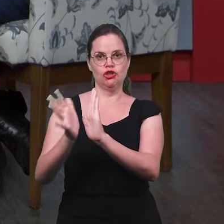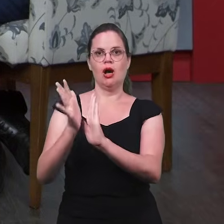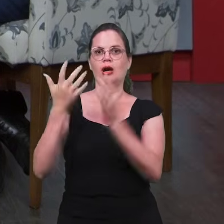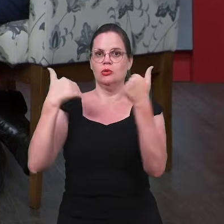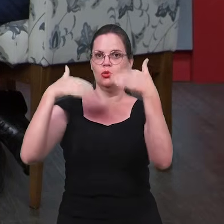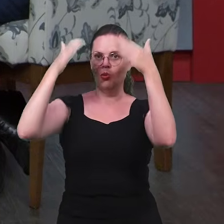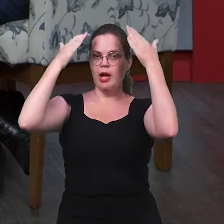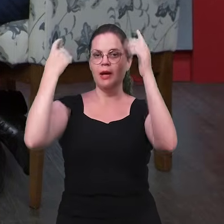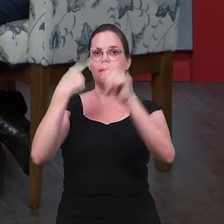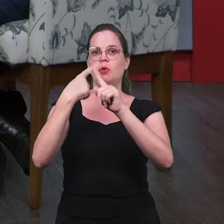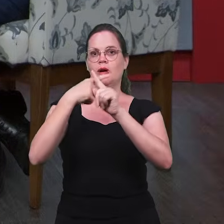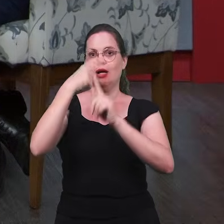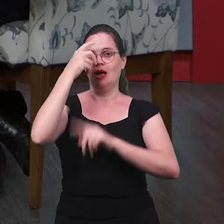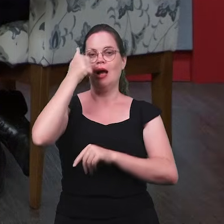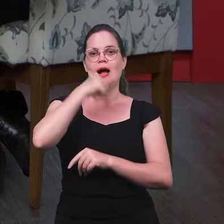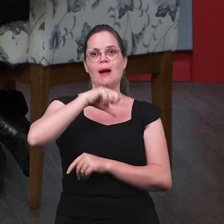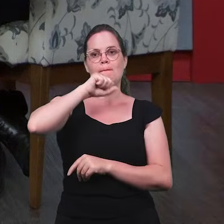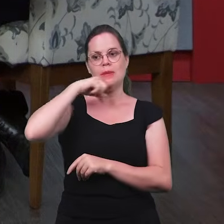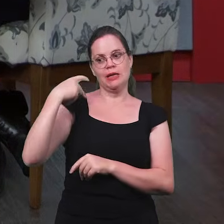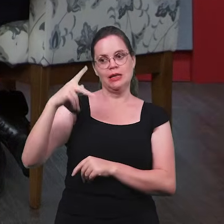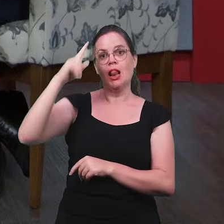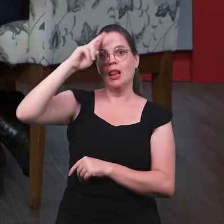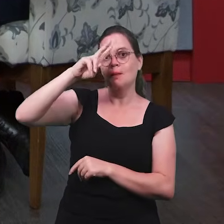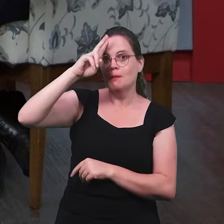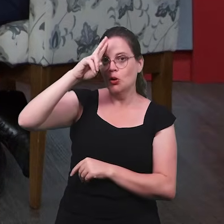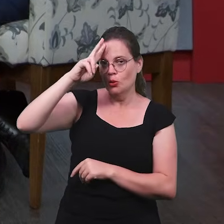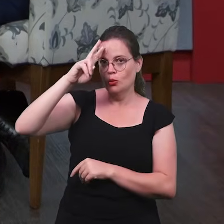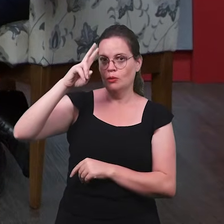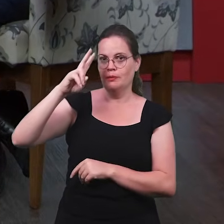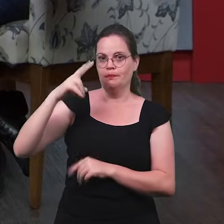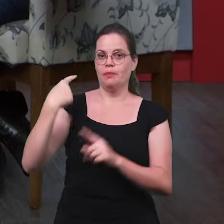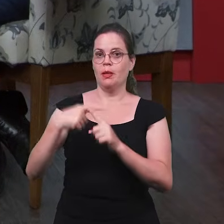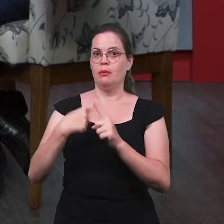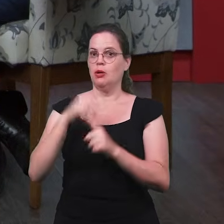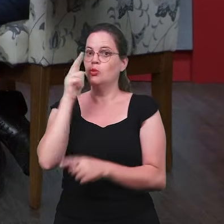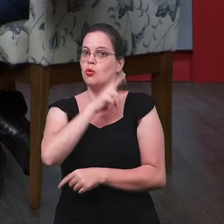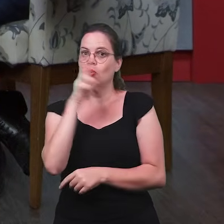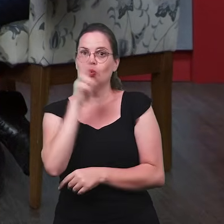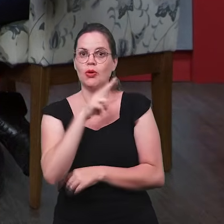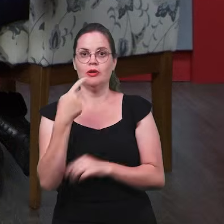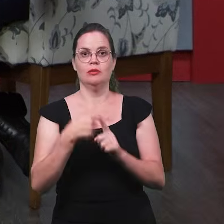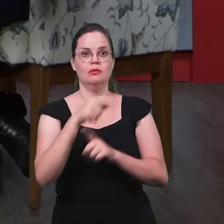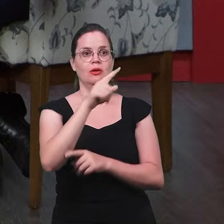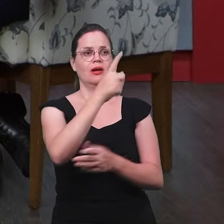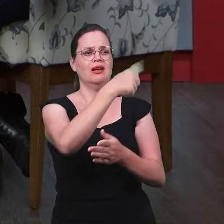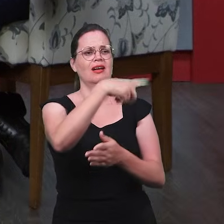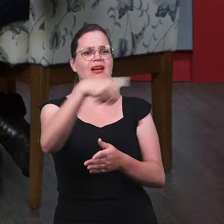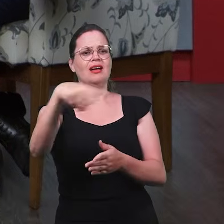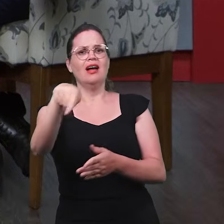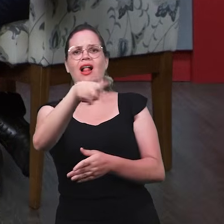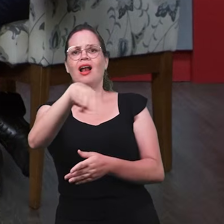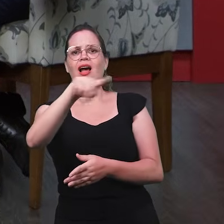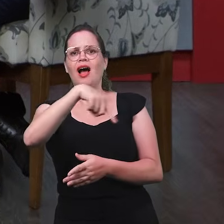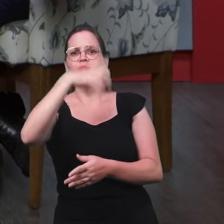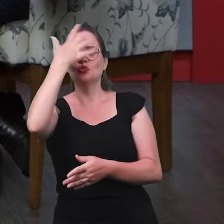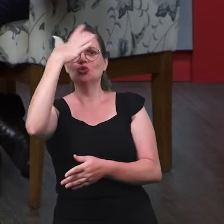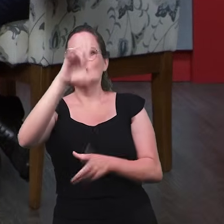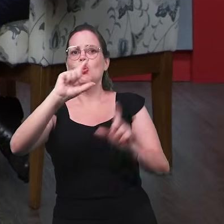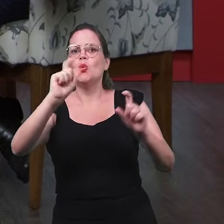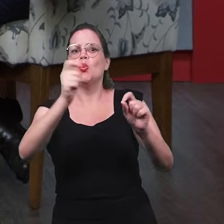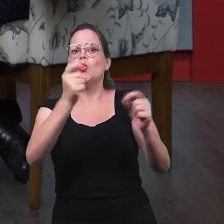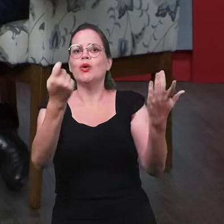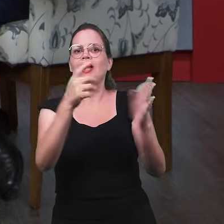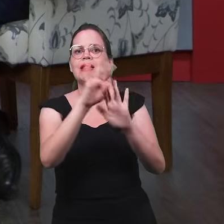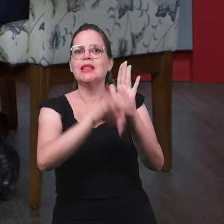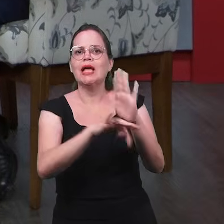emergência, uma situação espantosa, como ninguém foi capaz de decifrar a escritura, Daniel foi lembrado pela